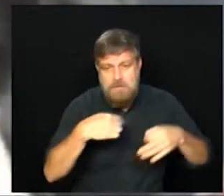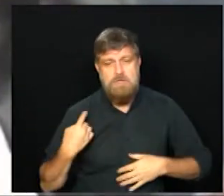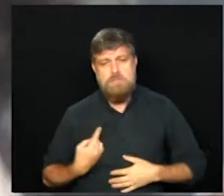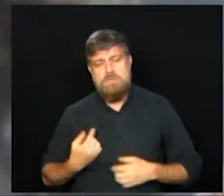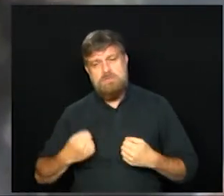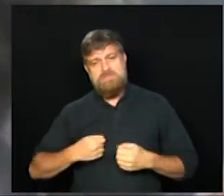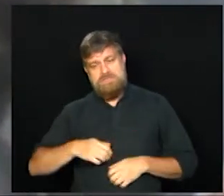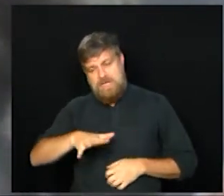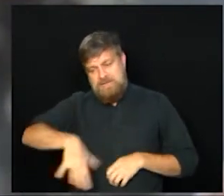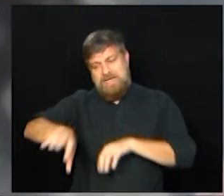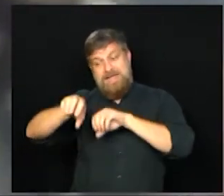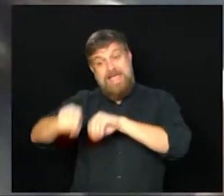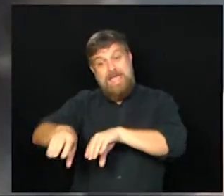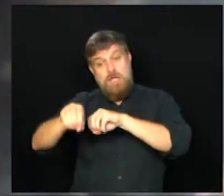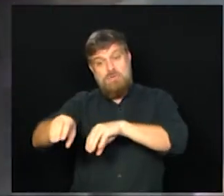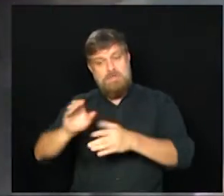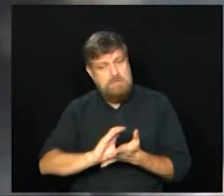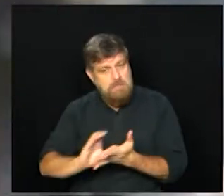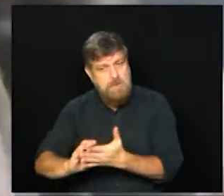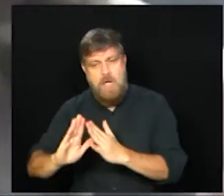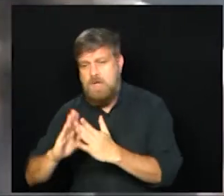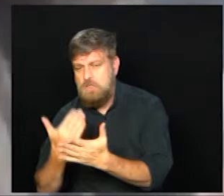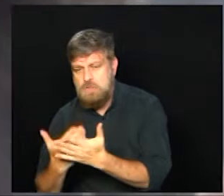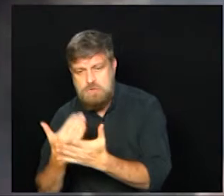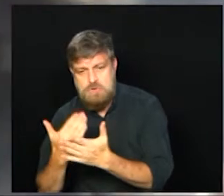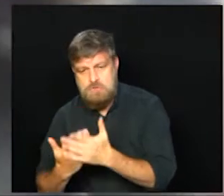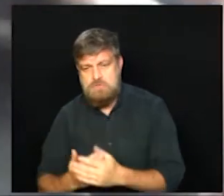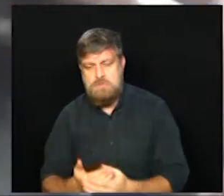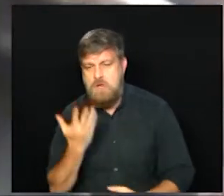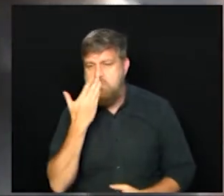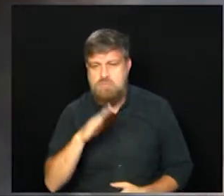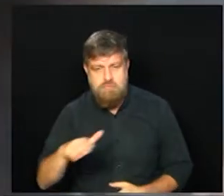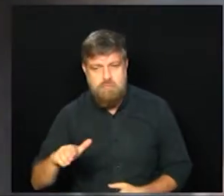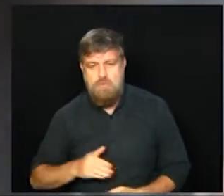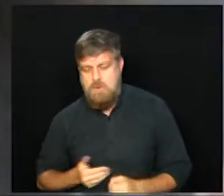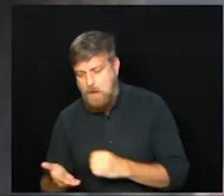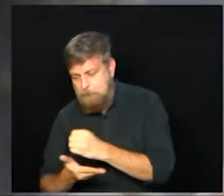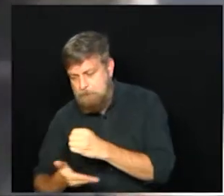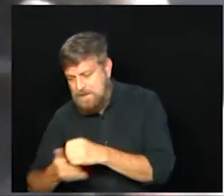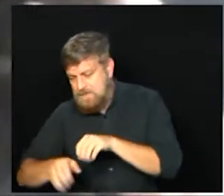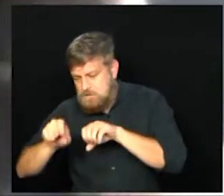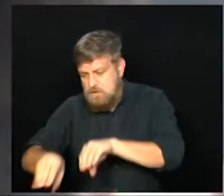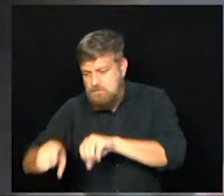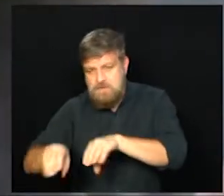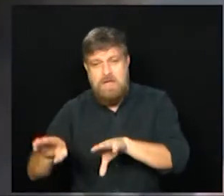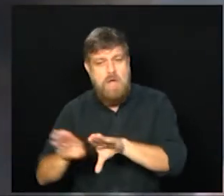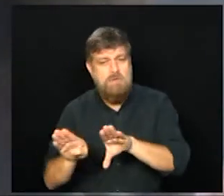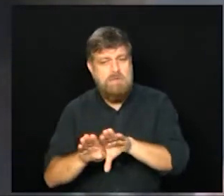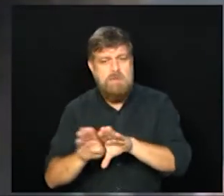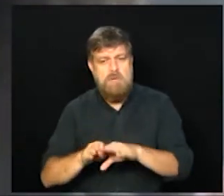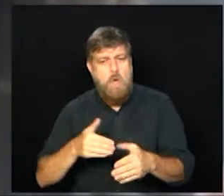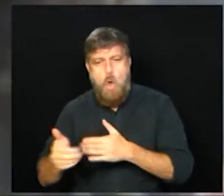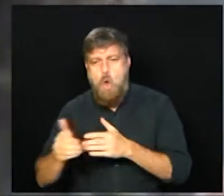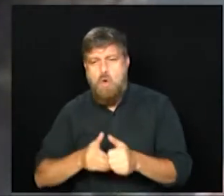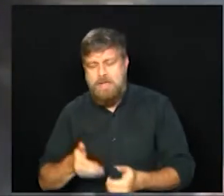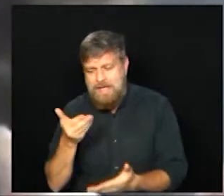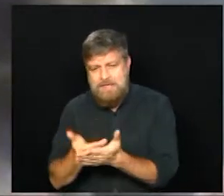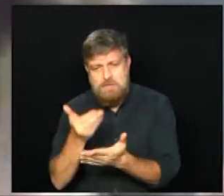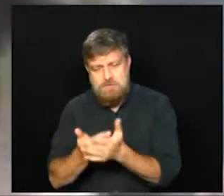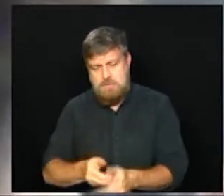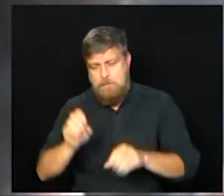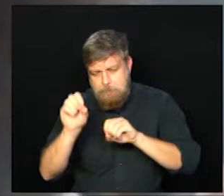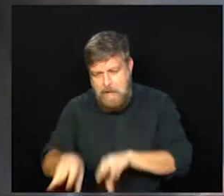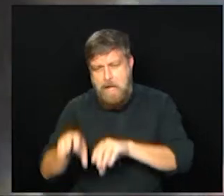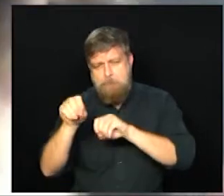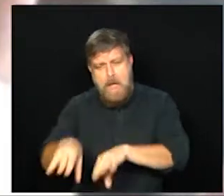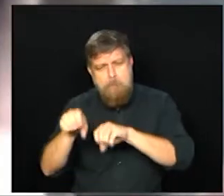em educação, seja na escola, no ensino primário, na educação infantil, na educação fundamental. E também